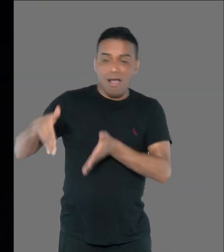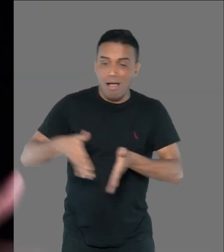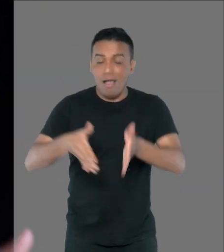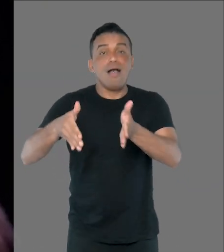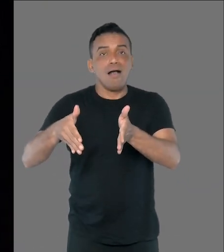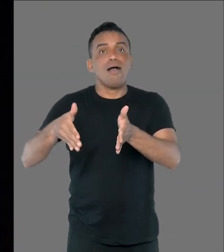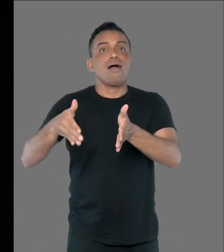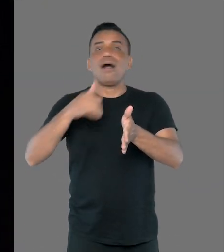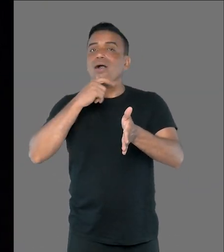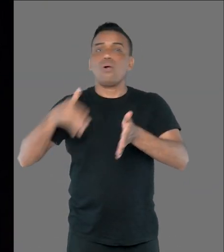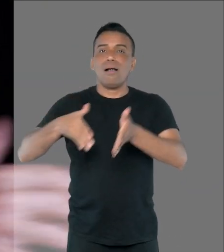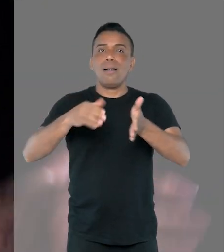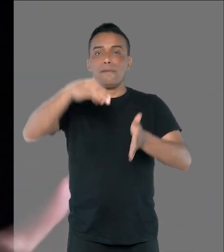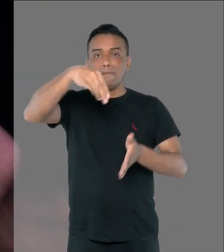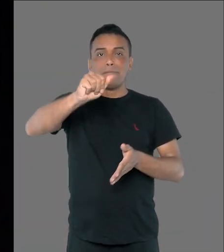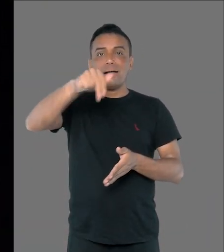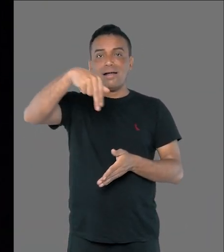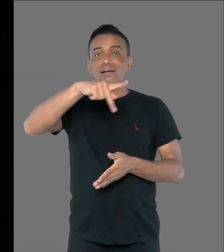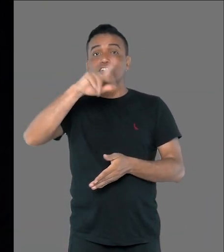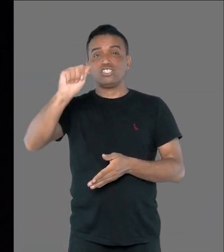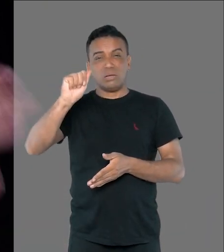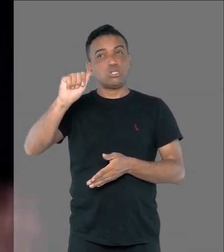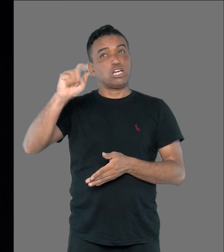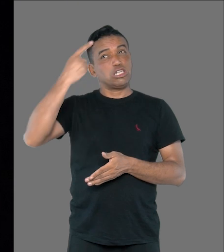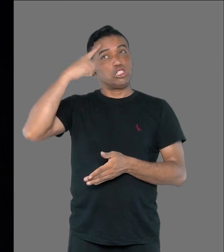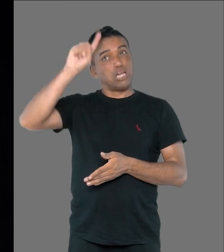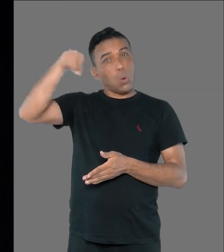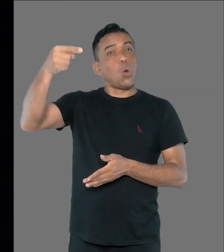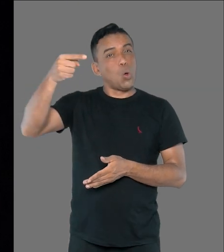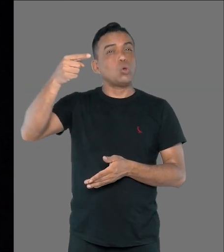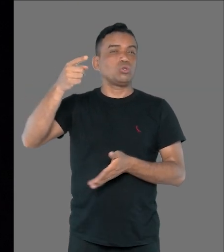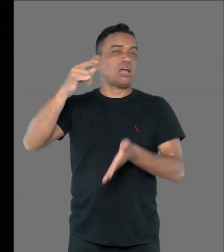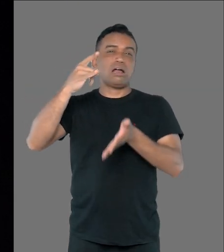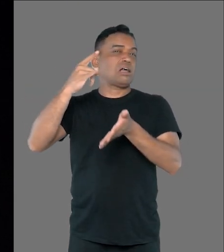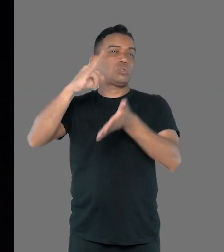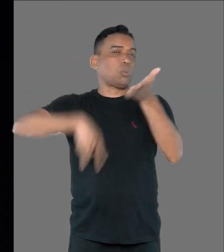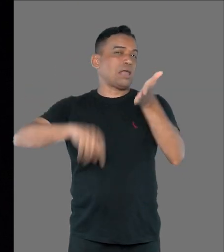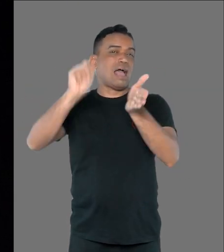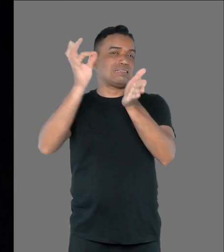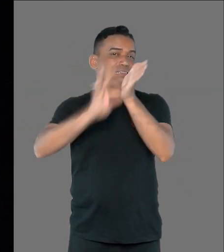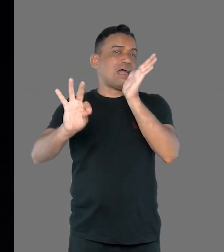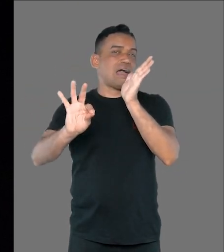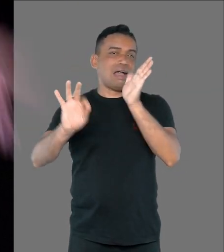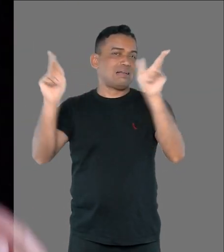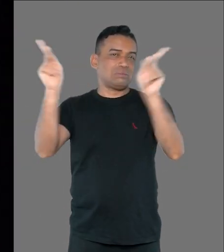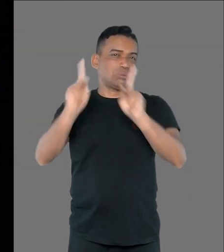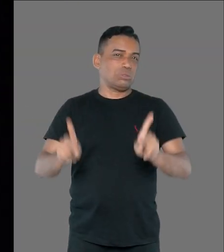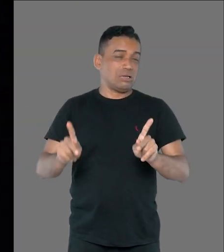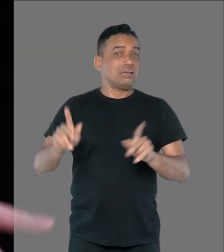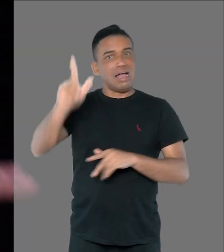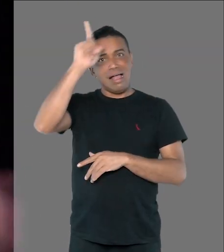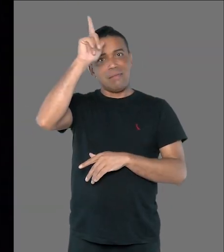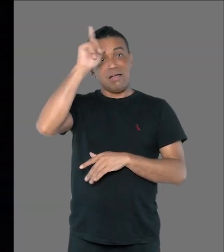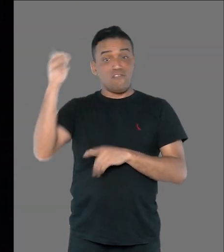que ele podia levar no dia seguinte, que ele podia levar 2 dias depois. O armistício já tinha sido assinado, não era nada de urgente, os alemães não estavam voltando